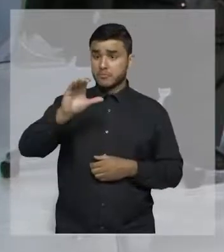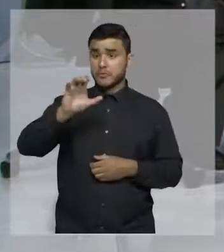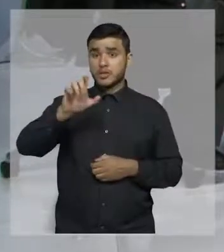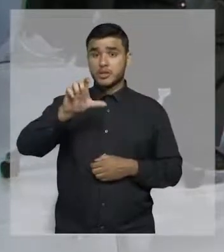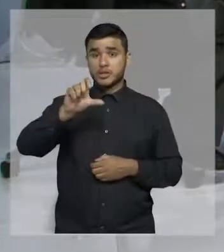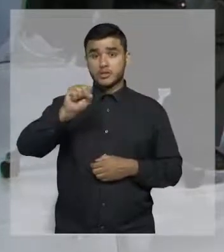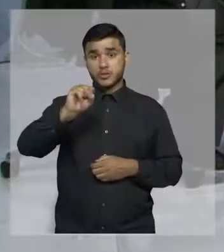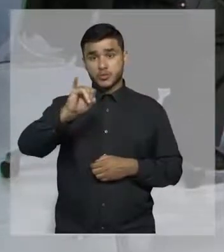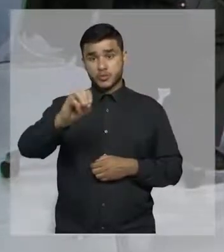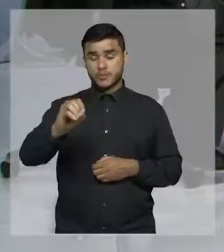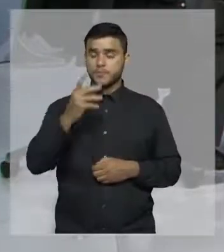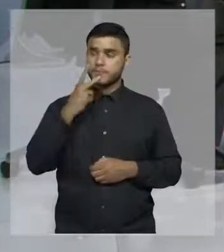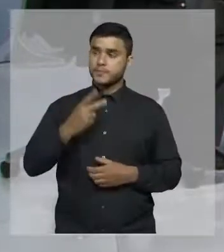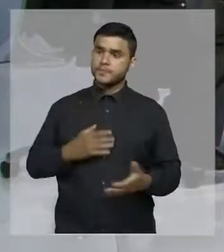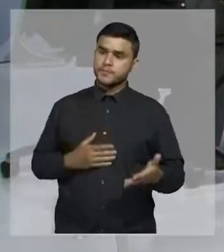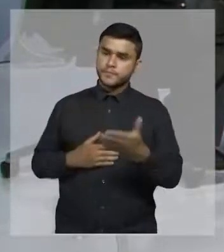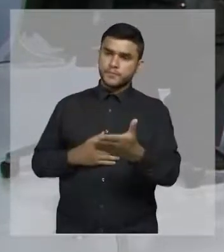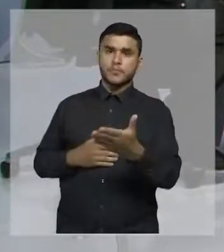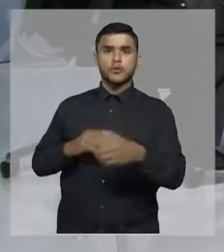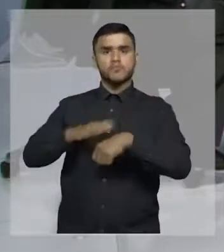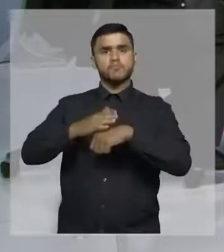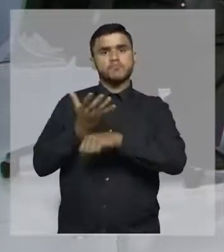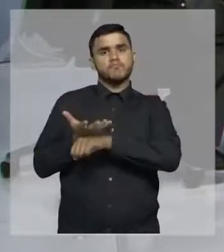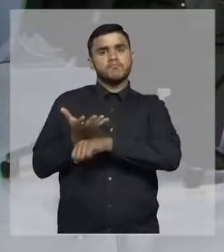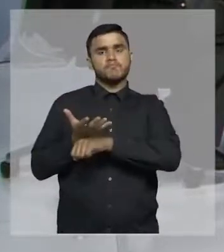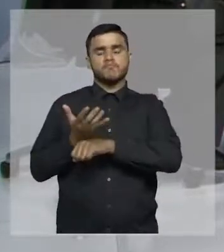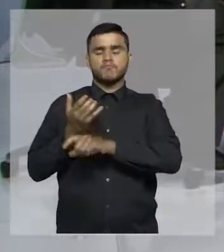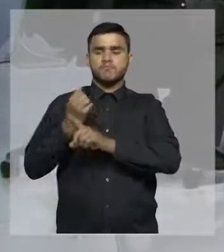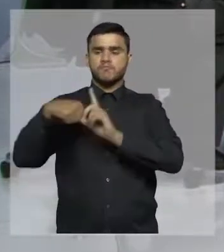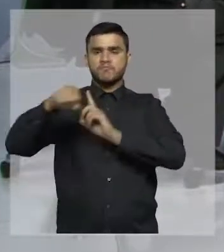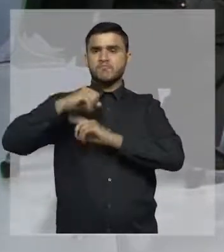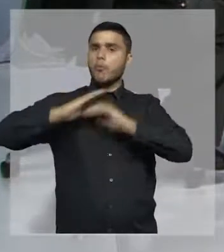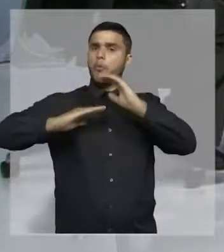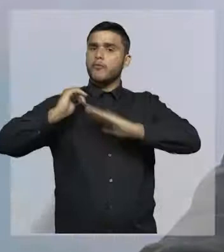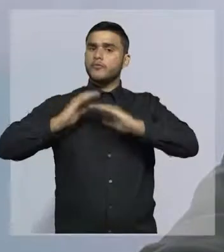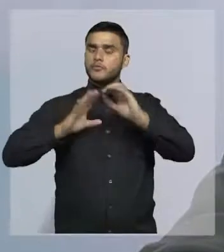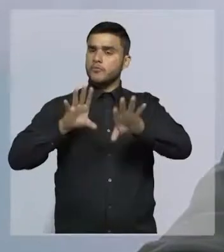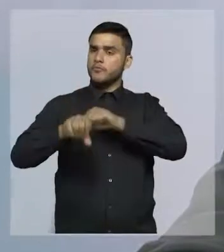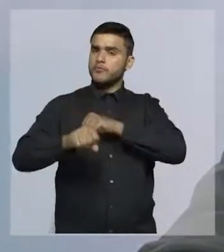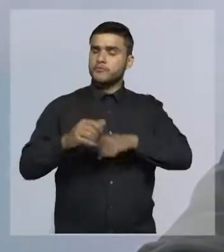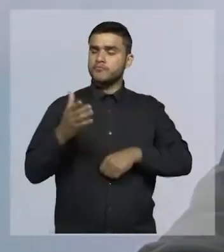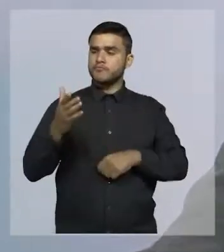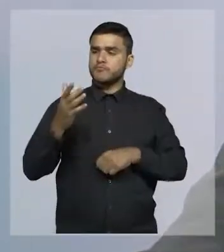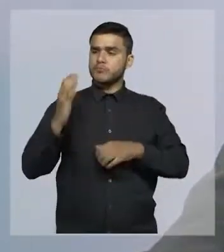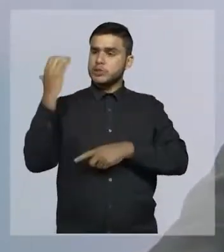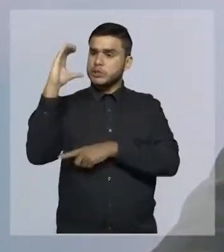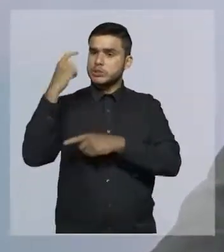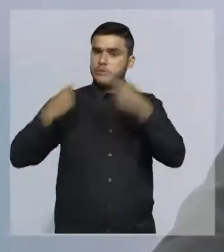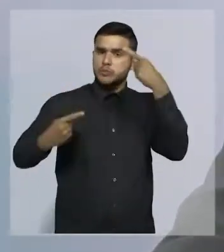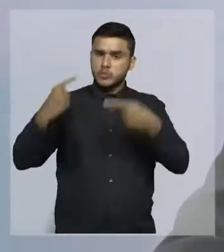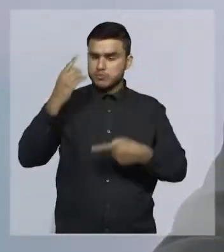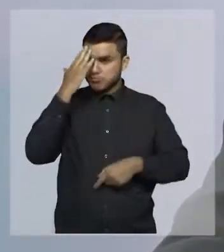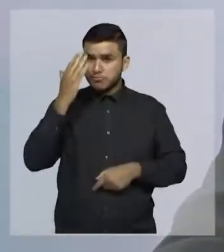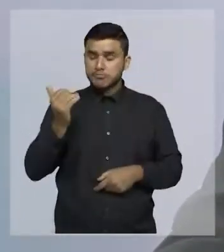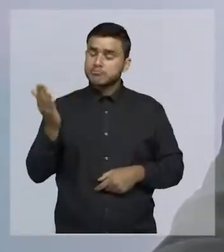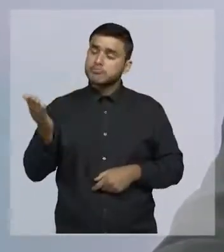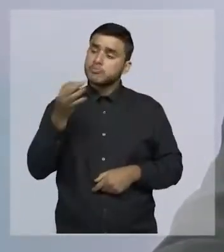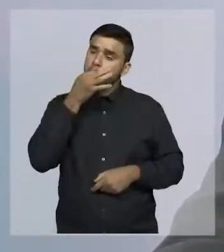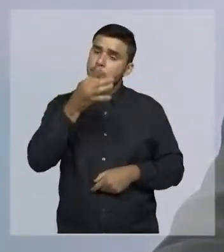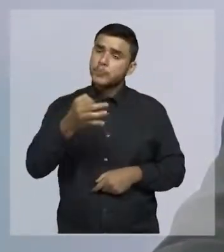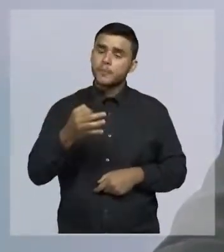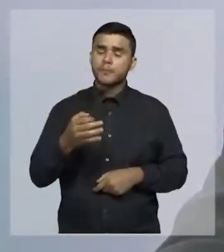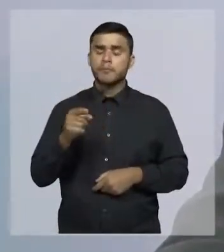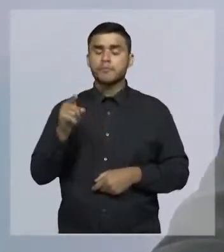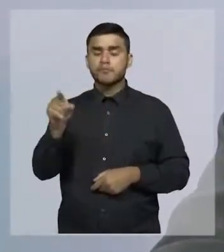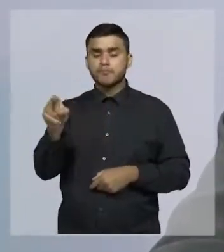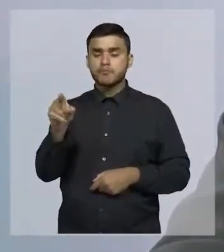aqui como sociólogo, cientista político, essa perspectiva, essa vertente de análise. Você tem um